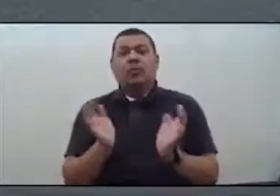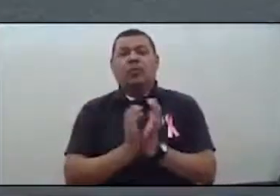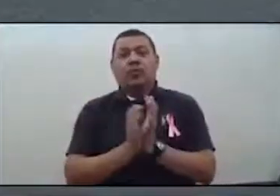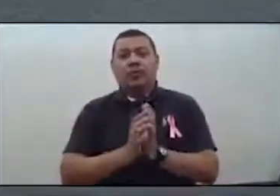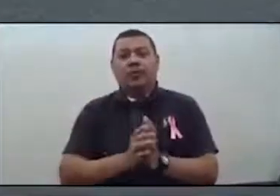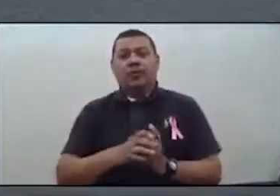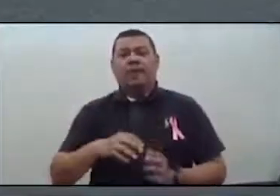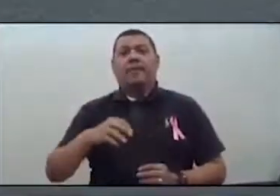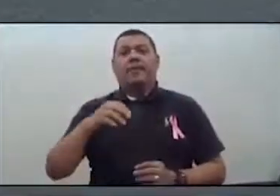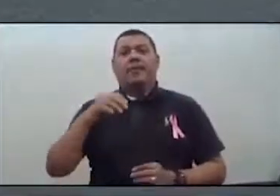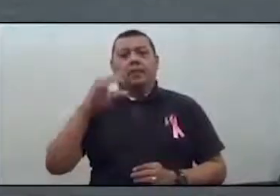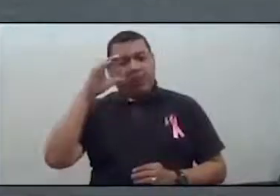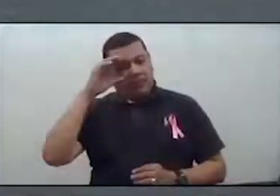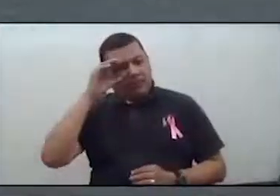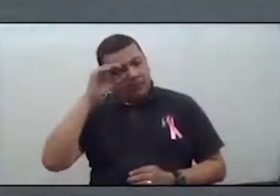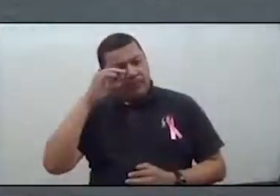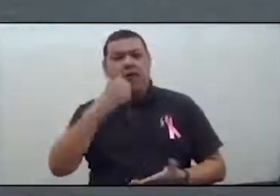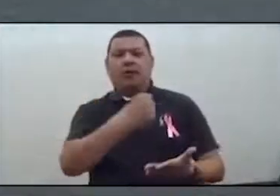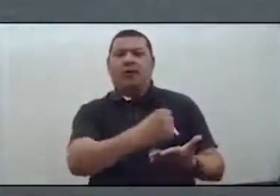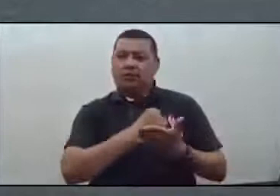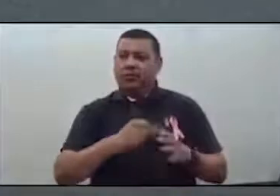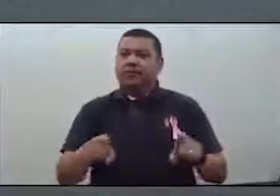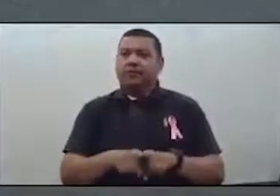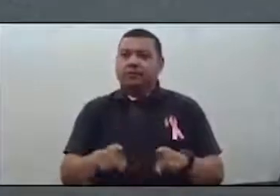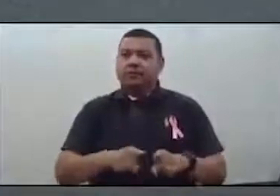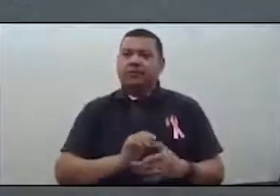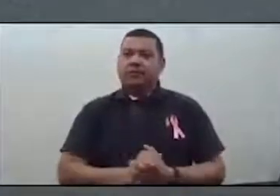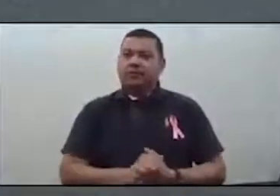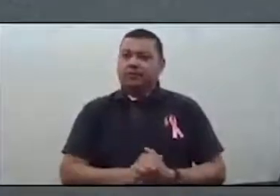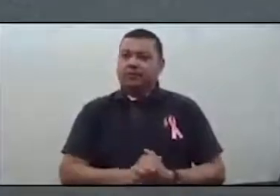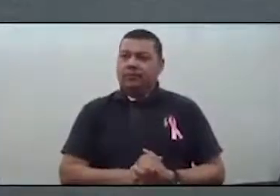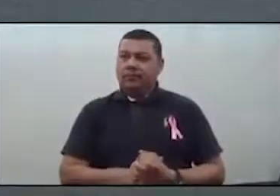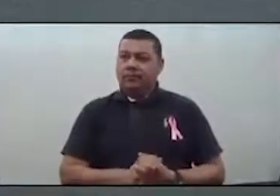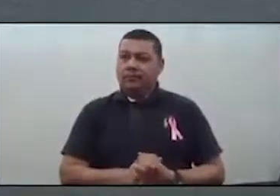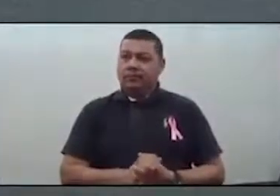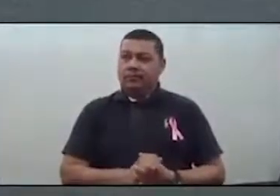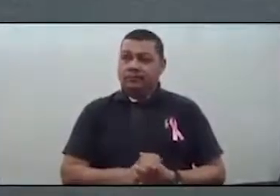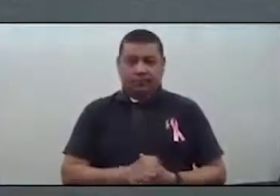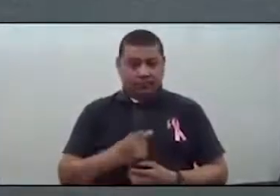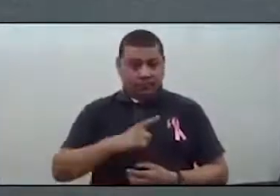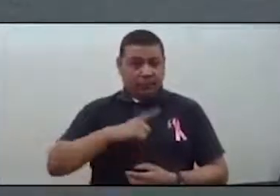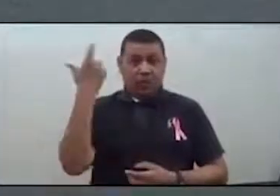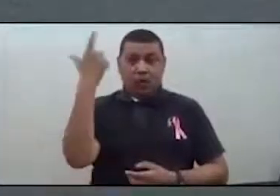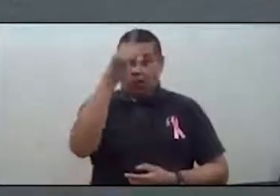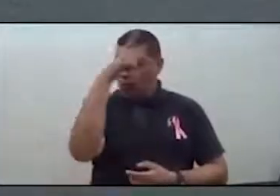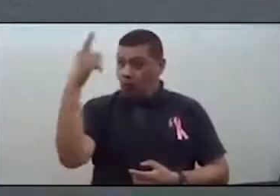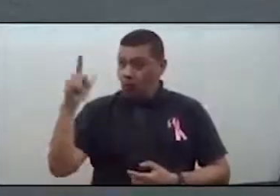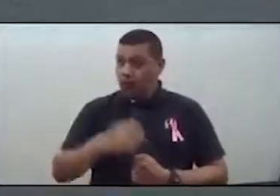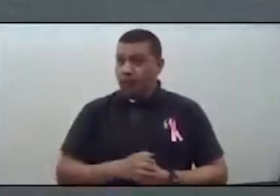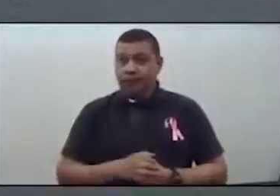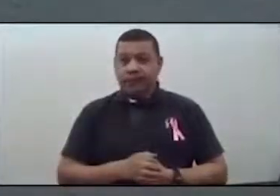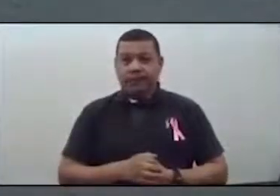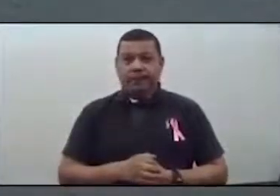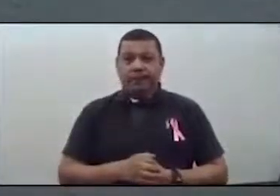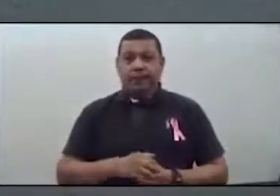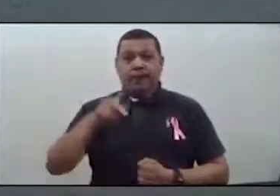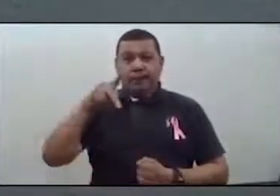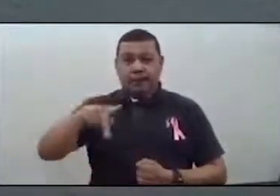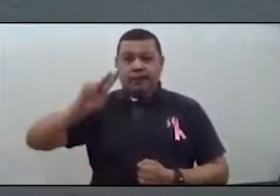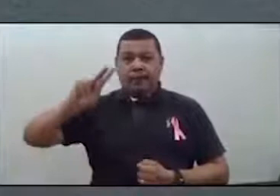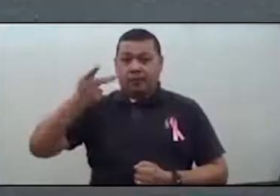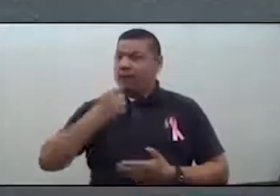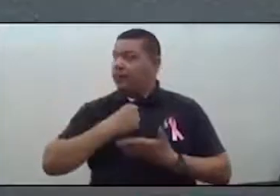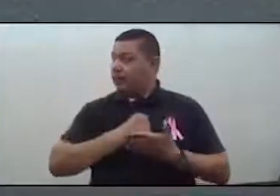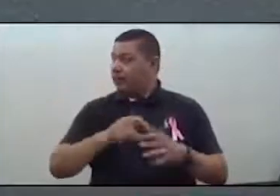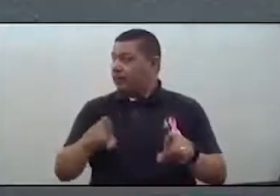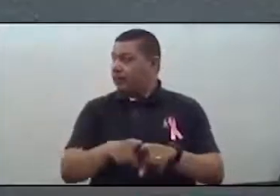a Néia, o Bogoni, a Daiane. Tivemos outros assessores também, acho que do vereador Paulo Henrique, se não me engano.